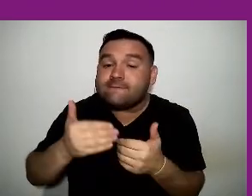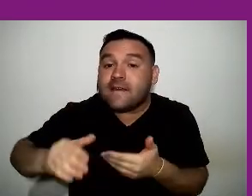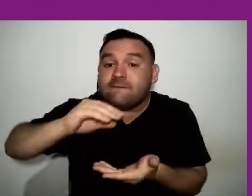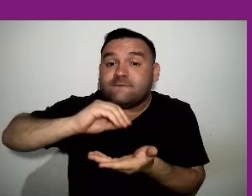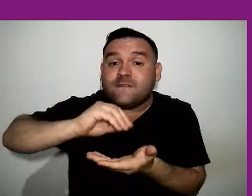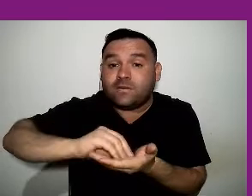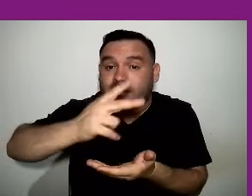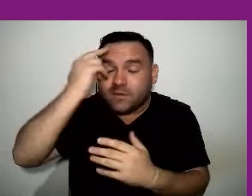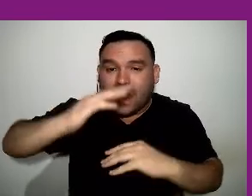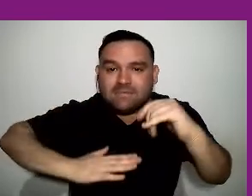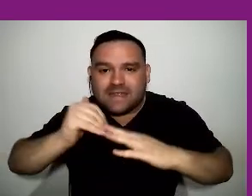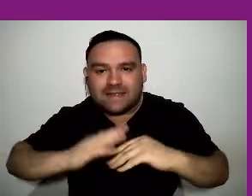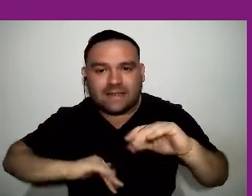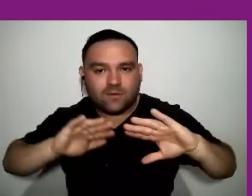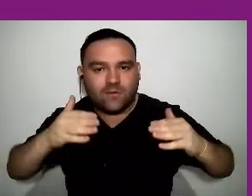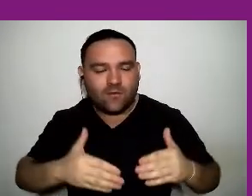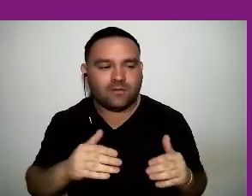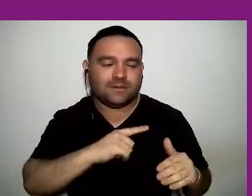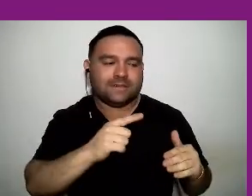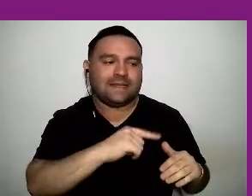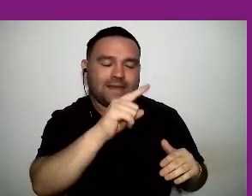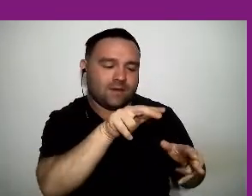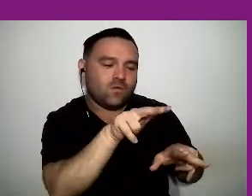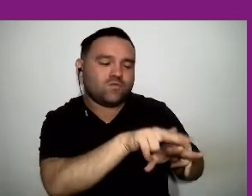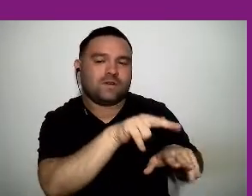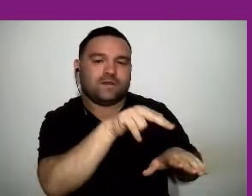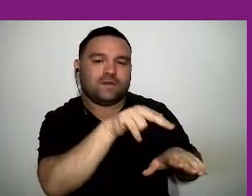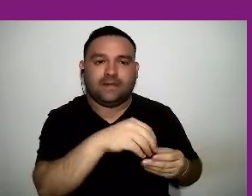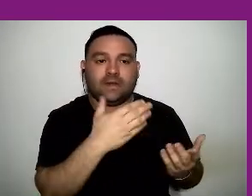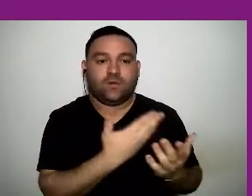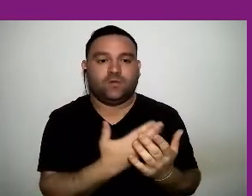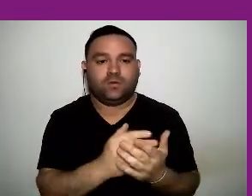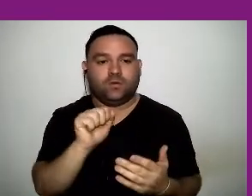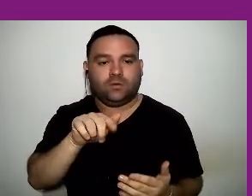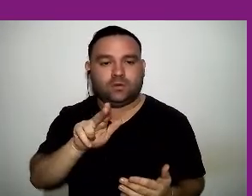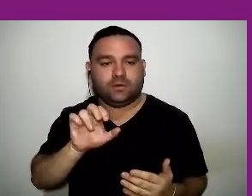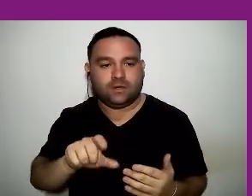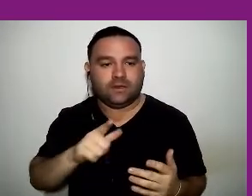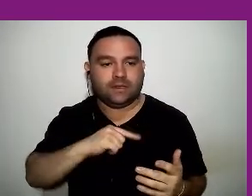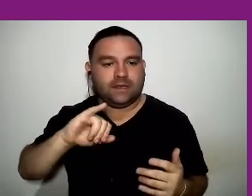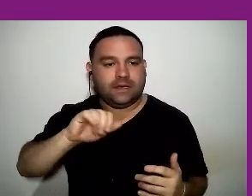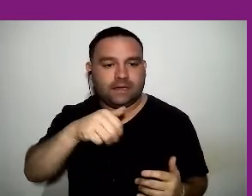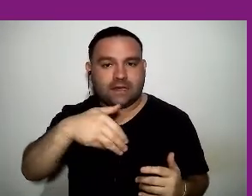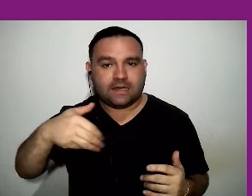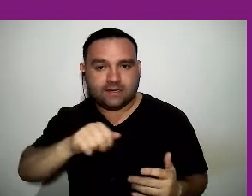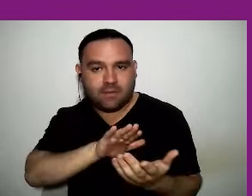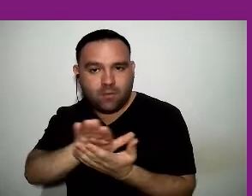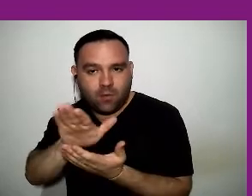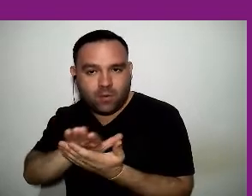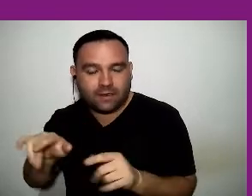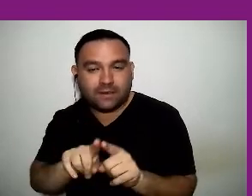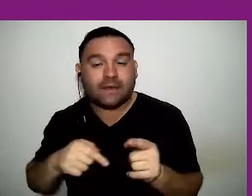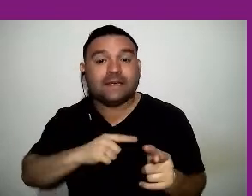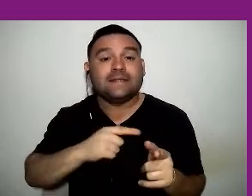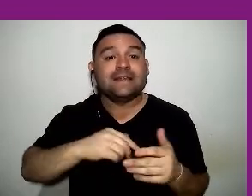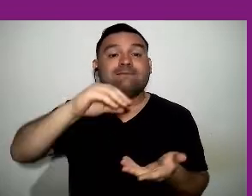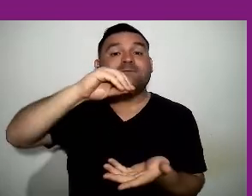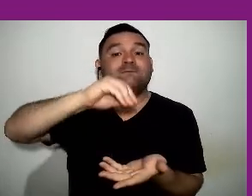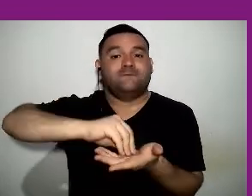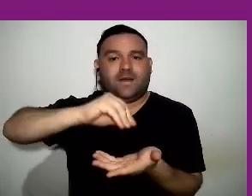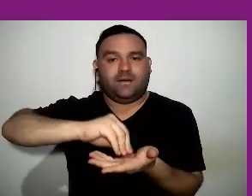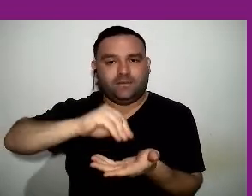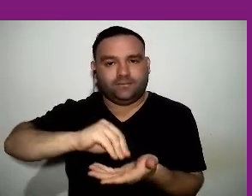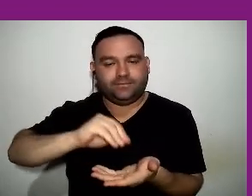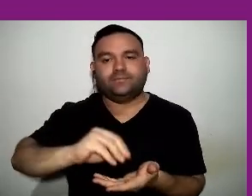de pessoal especializado à beira-leito. Esse é um estudo de Angus, publicado no JAMA, que mostrou que haveria uma falta